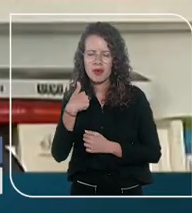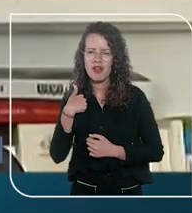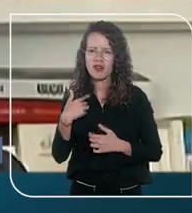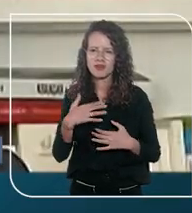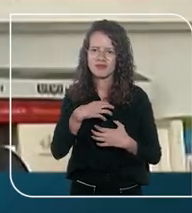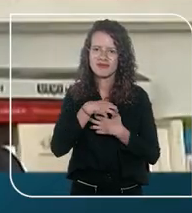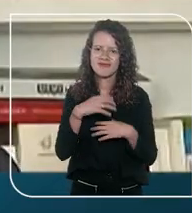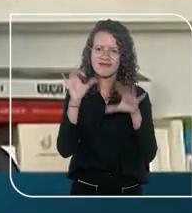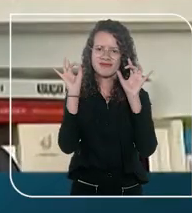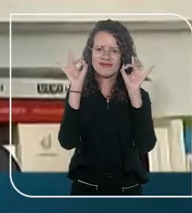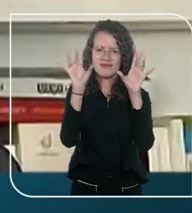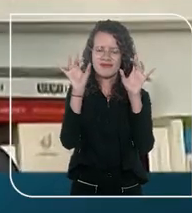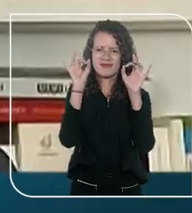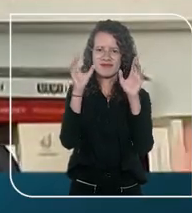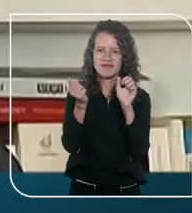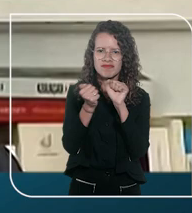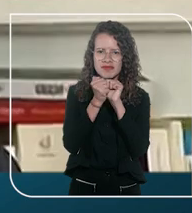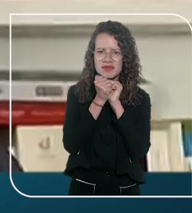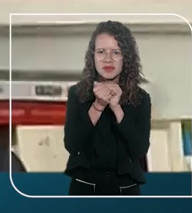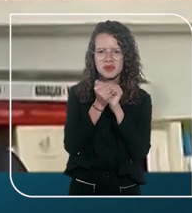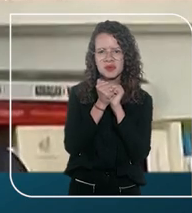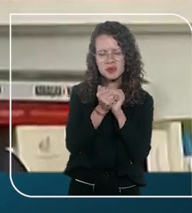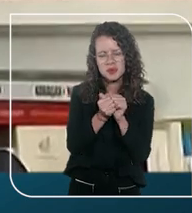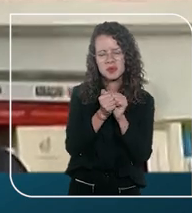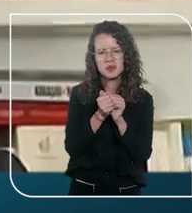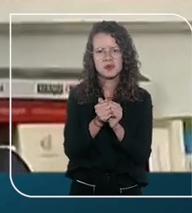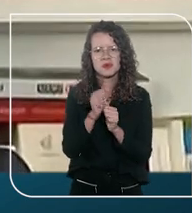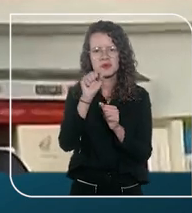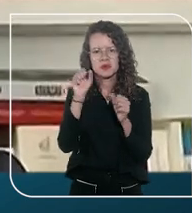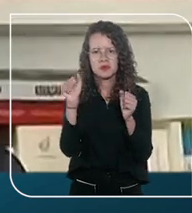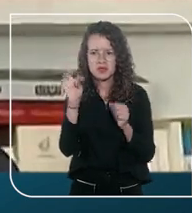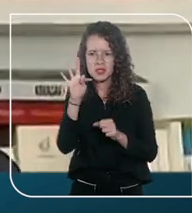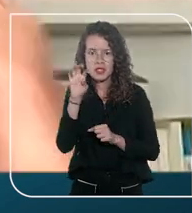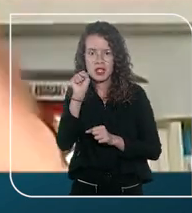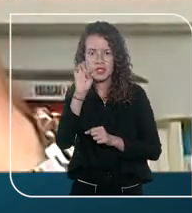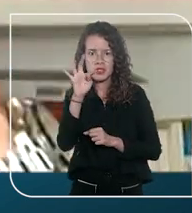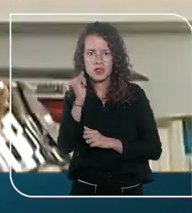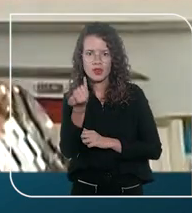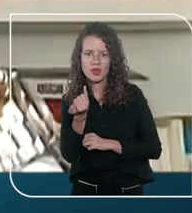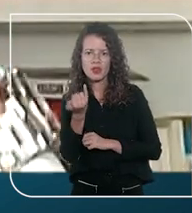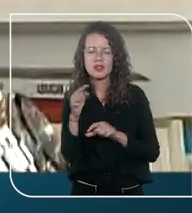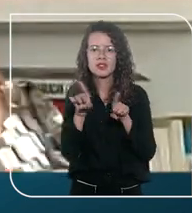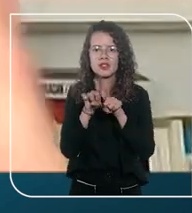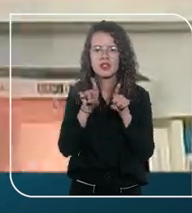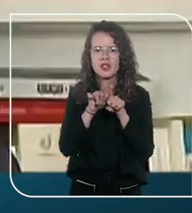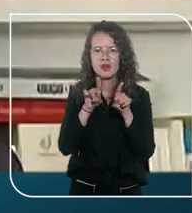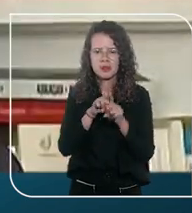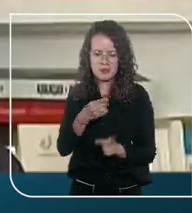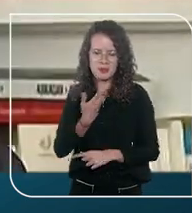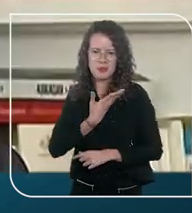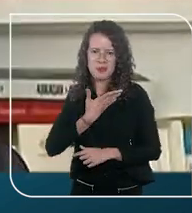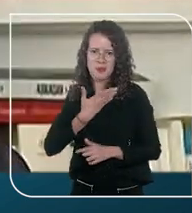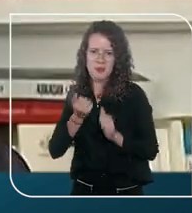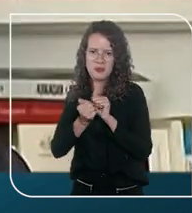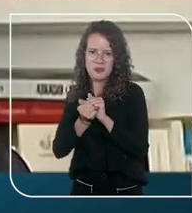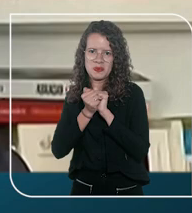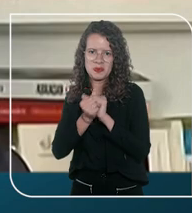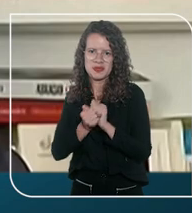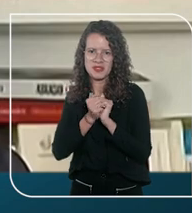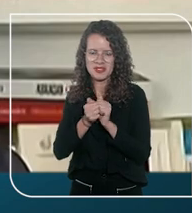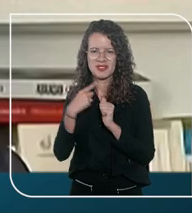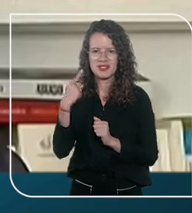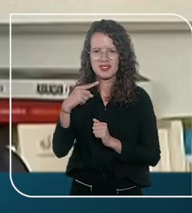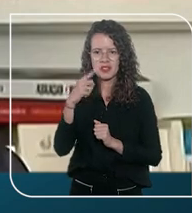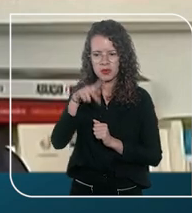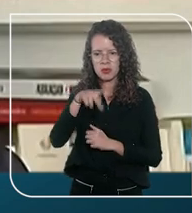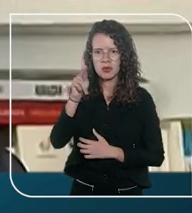aqui ao seu lado, ao lado de toda a equipe aqui do STJ e também estar ao lado do meu querido amigo, do meu querido